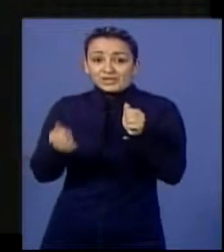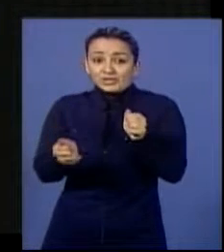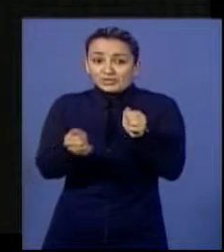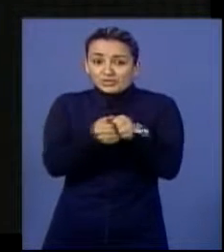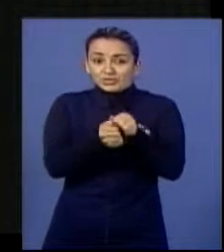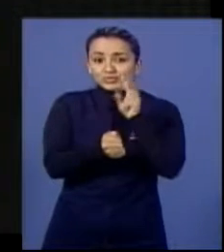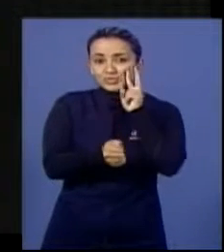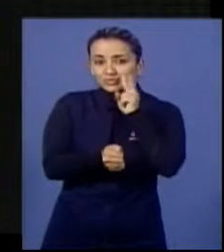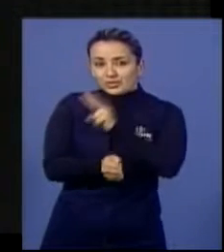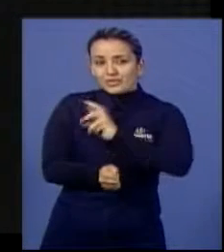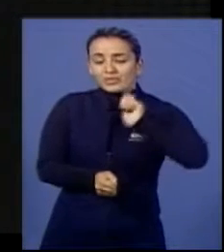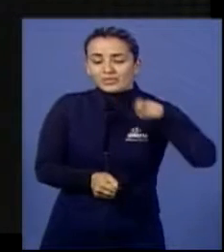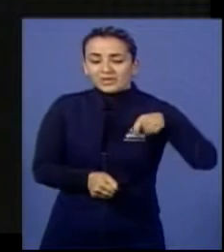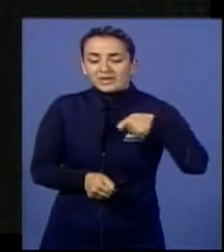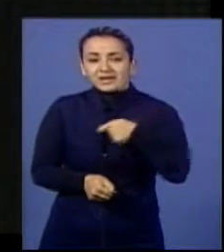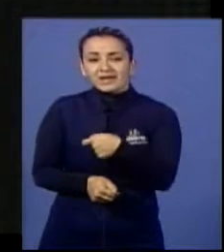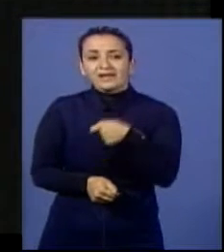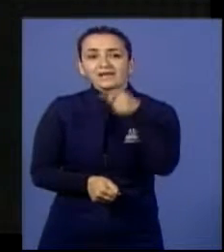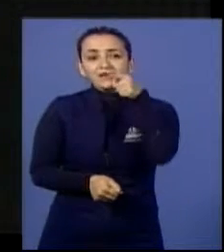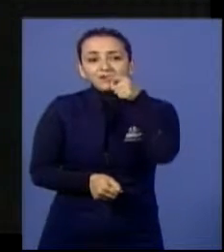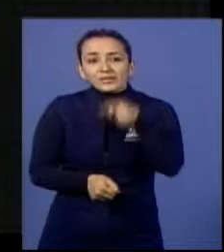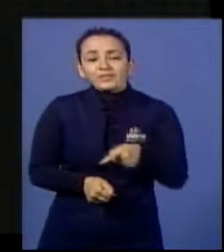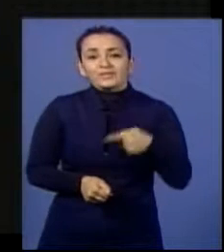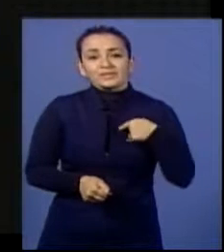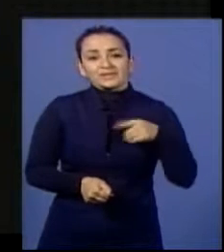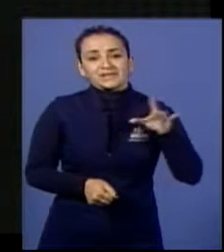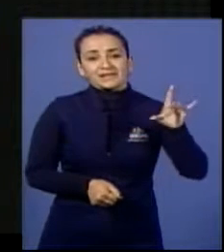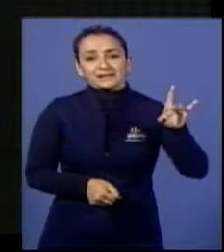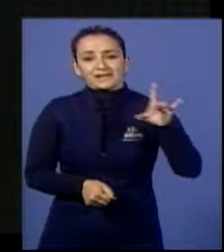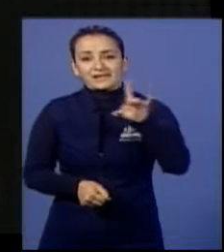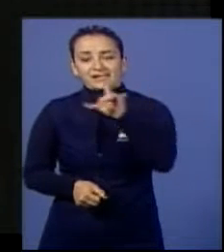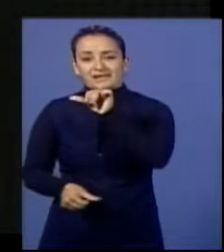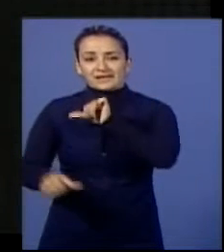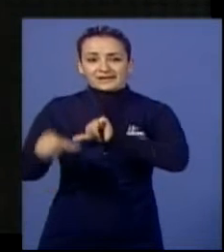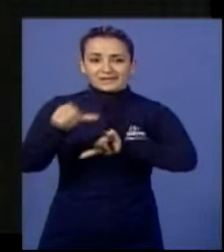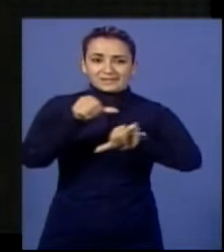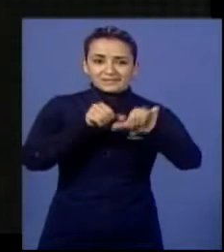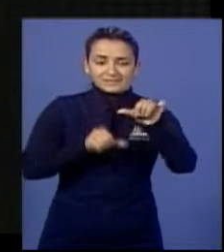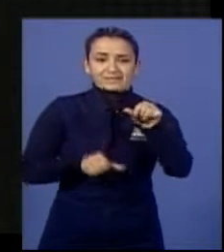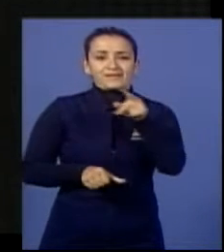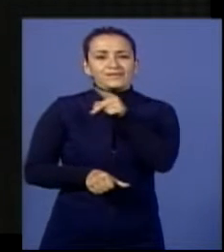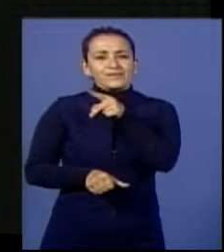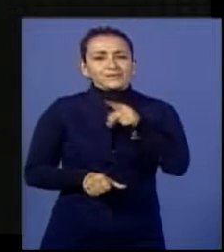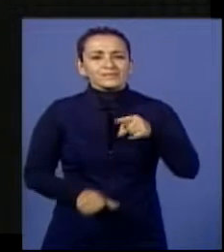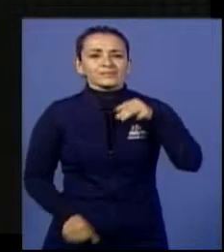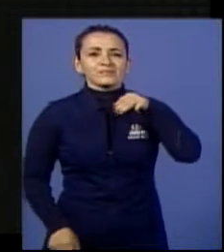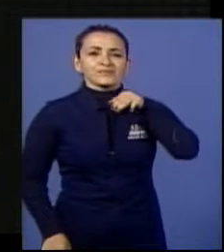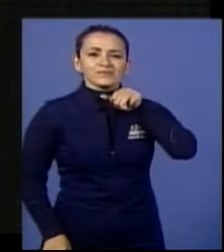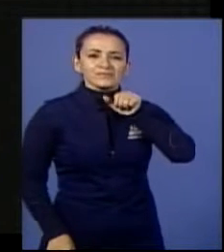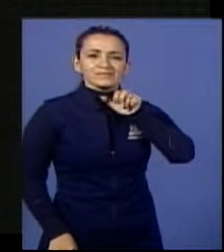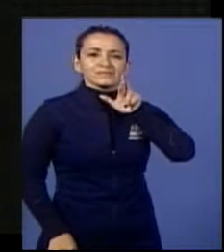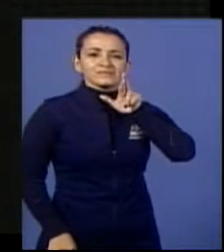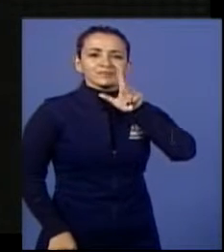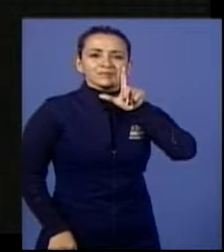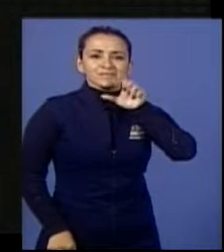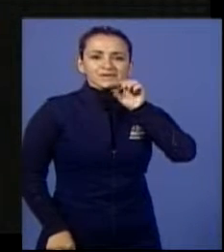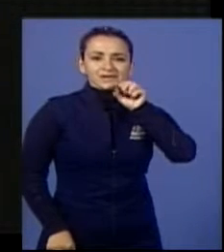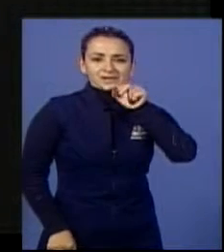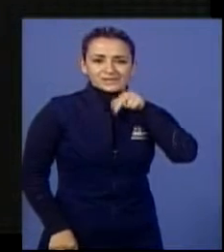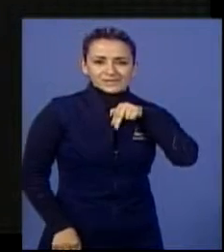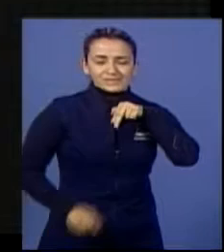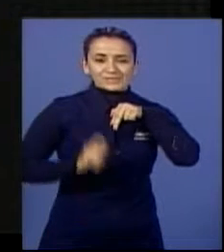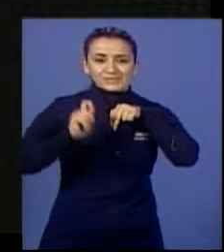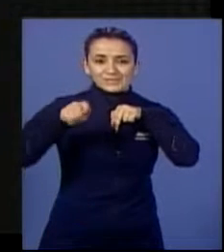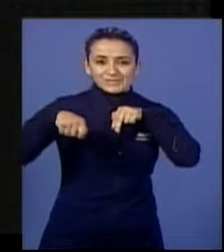as duas propriedades, responsáveis pelas características de cada substância. Veja. O Marlon vai estar aí na próxima aula, você quer ajuda dele? Acho que não, acho que agora pegou no embalo.